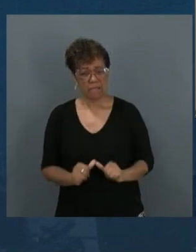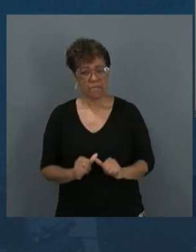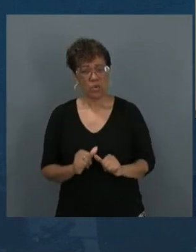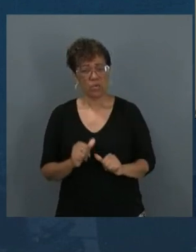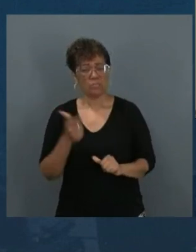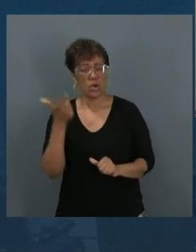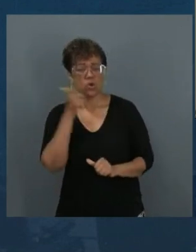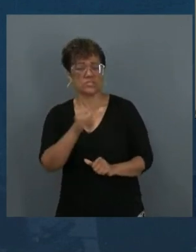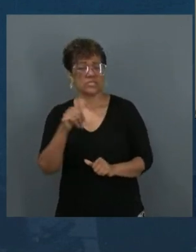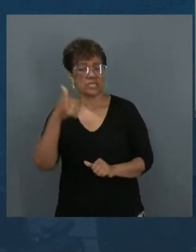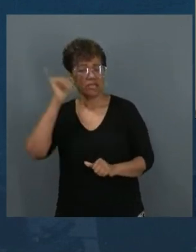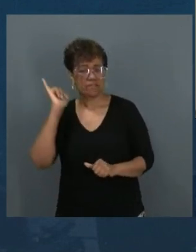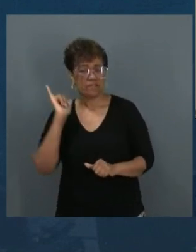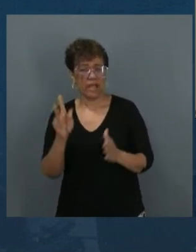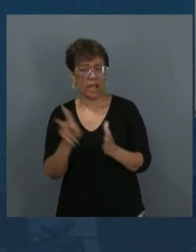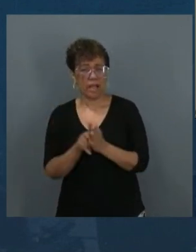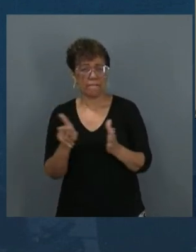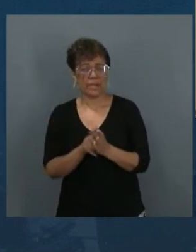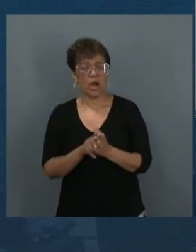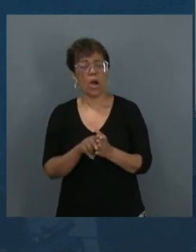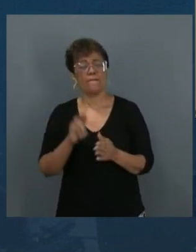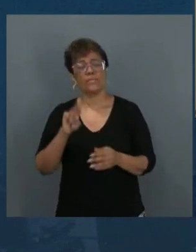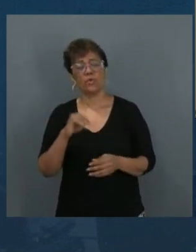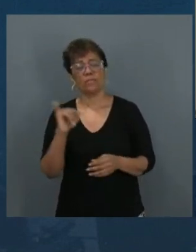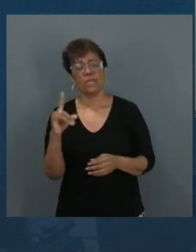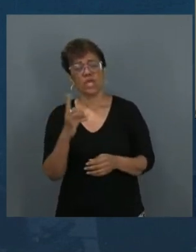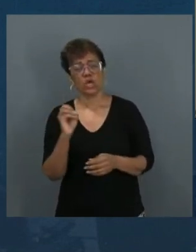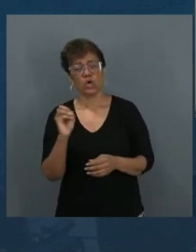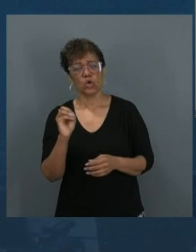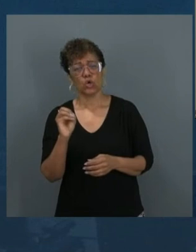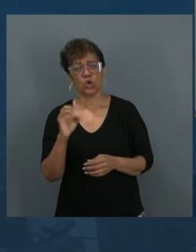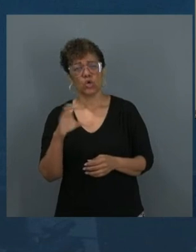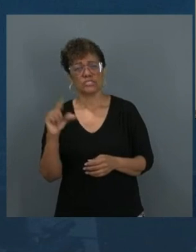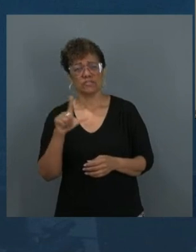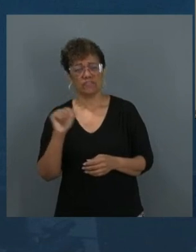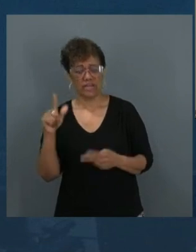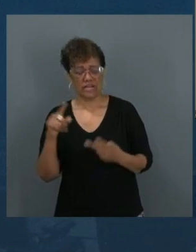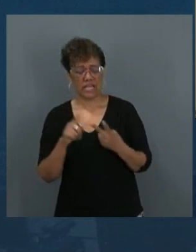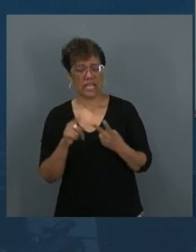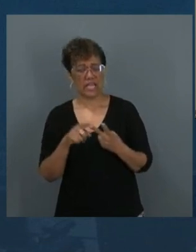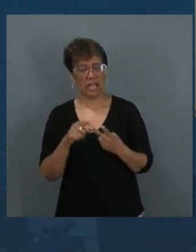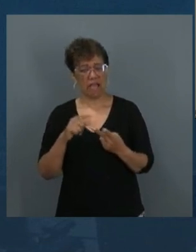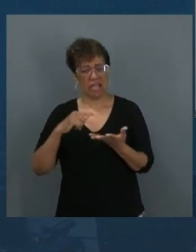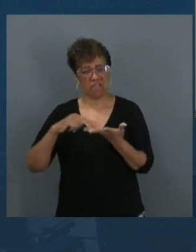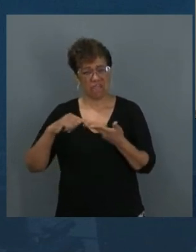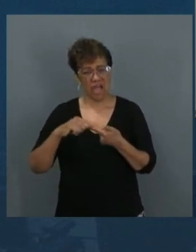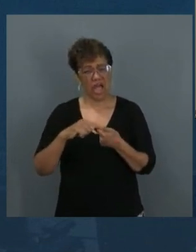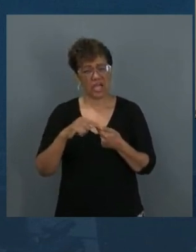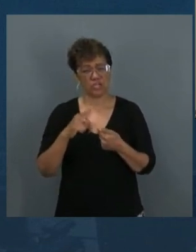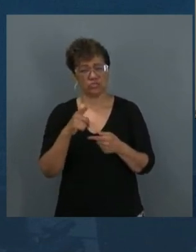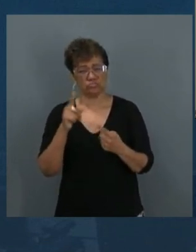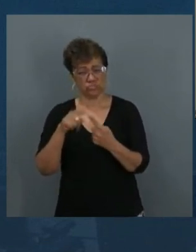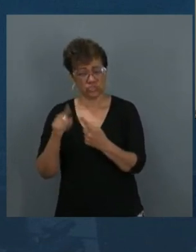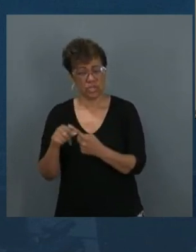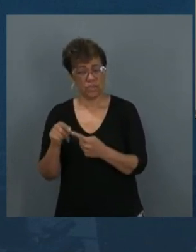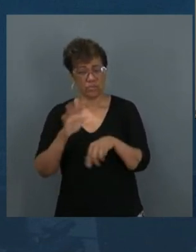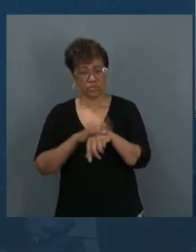evitar microcefalia, síndrome de Guillain-Barré e outras?